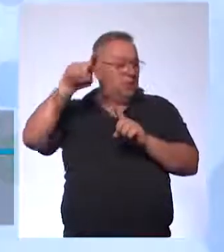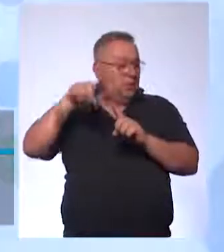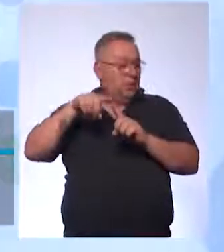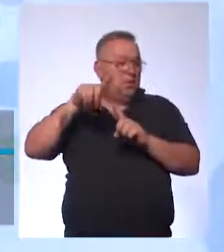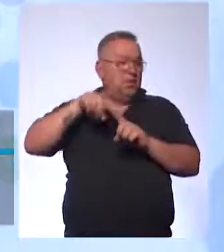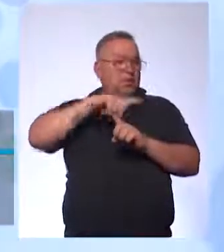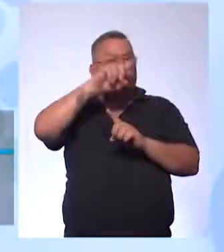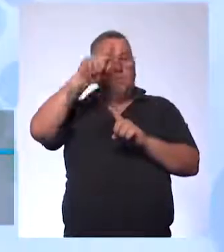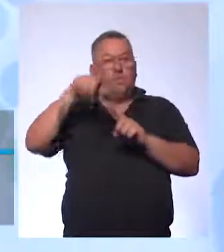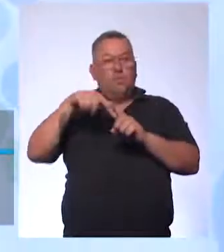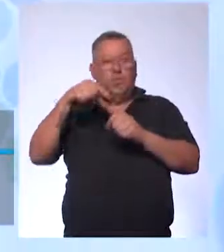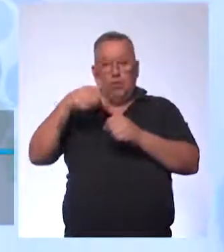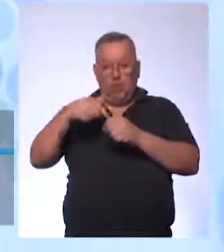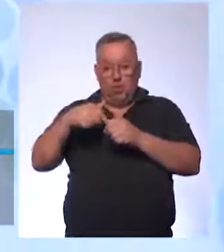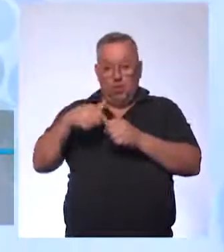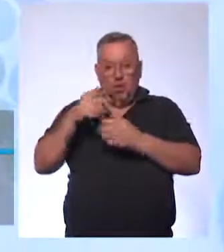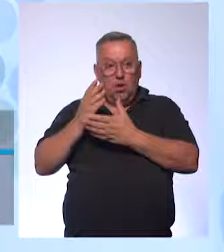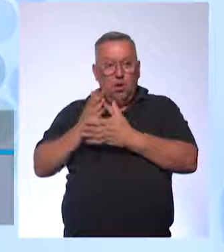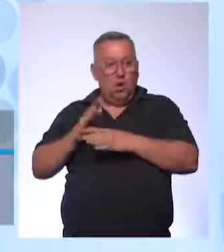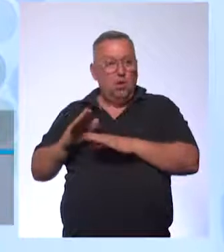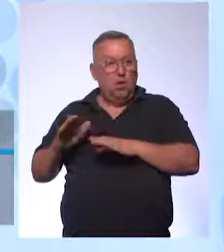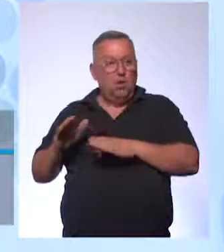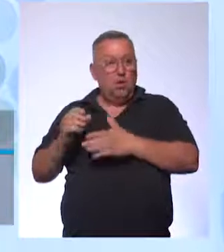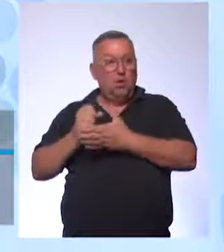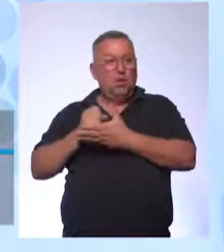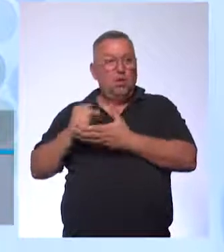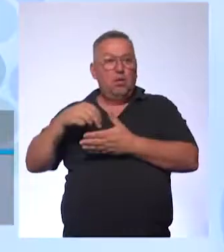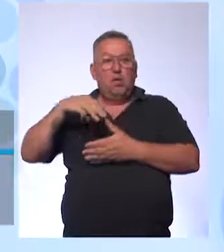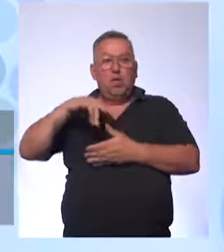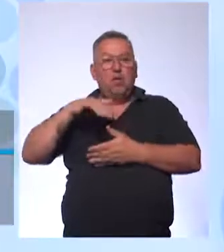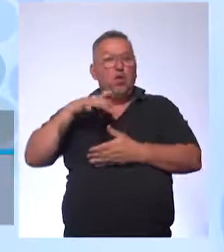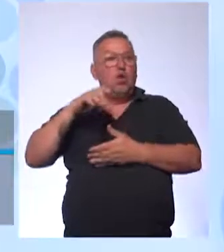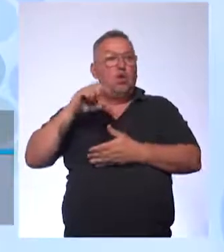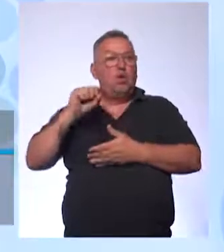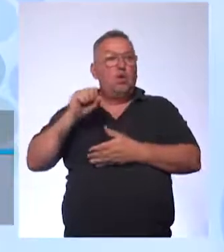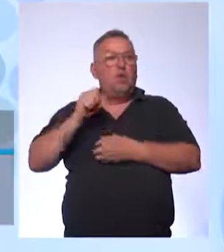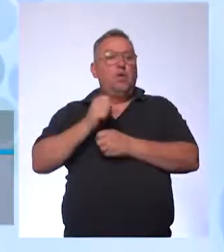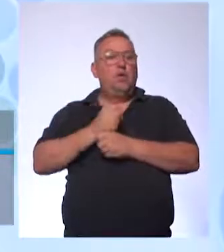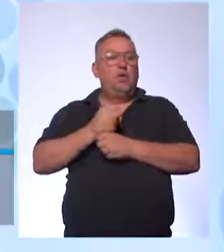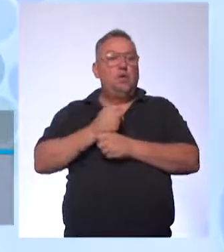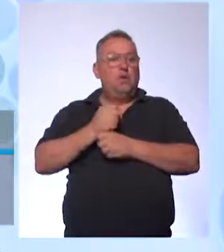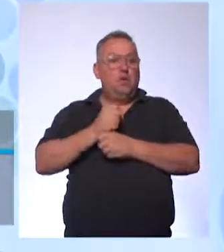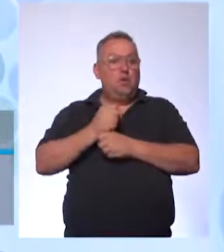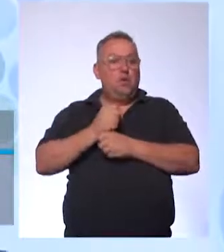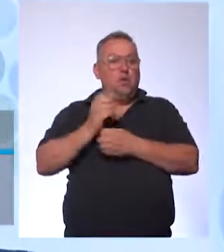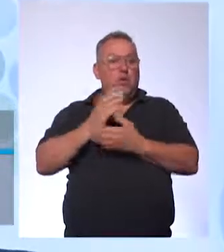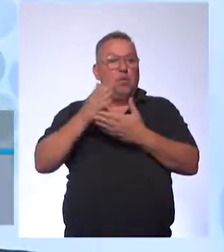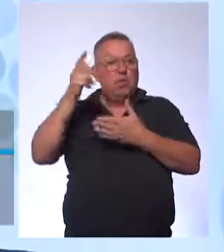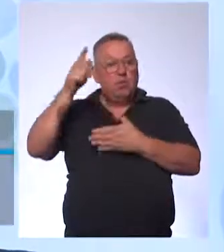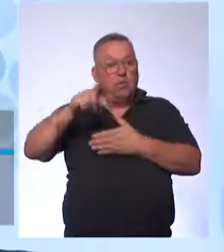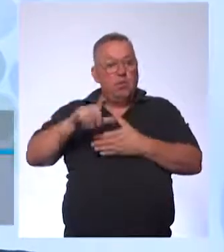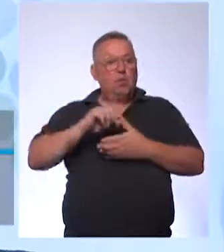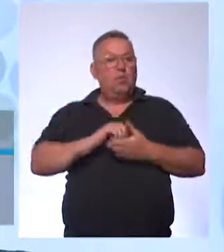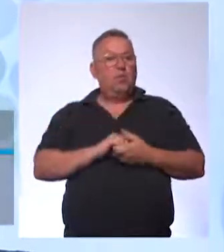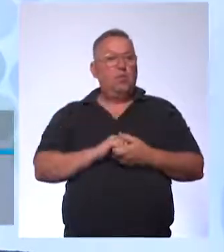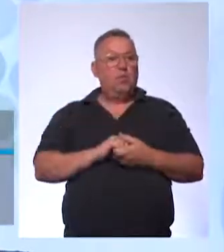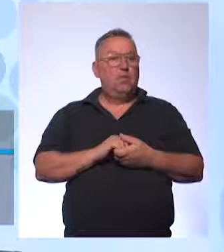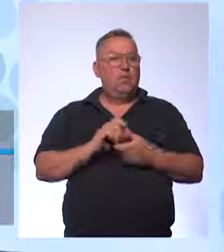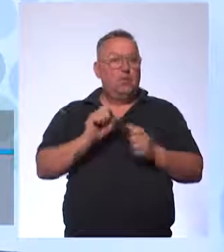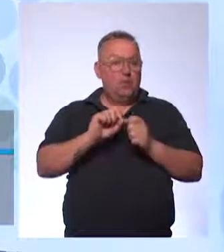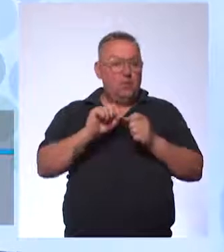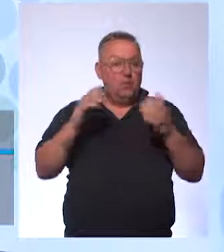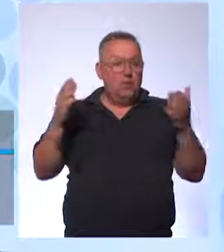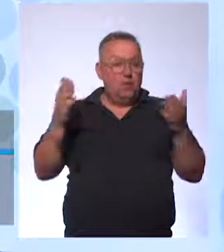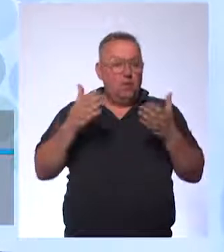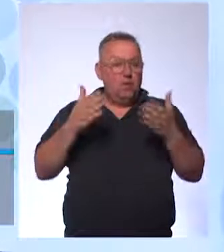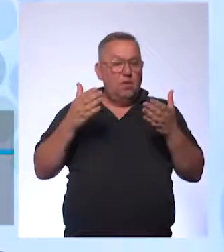caso do petróleo, não. Quando acabar a reserva, gente, são milhões de anos para começar a produzir petróleo. Está produzindo petróleo nesse